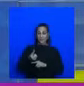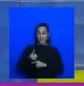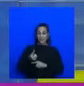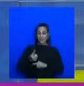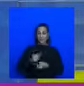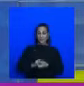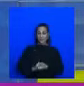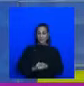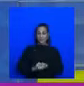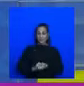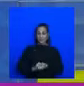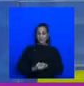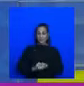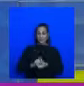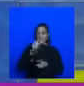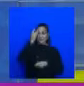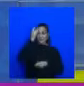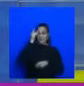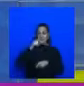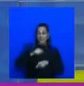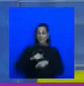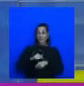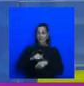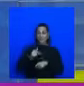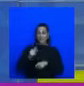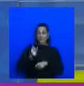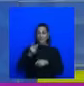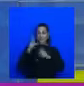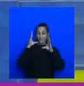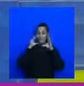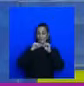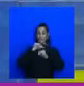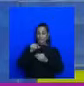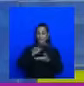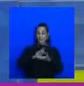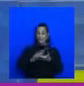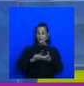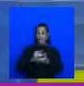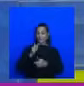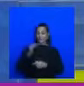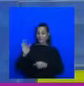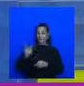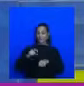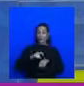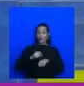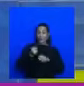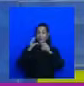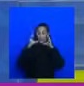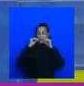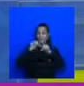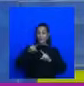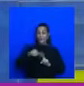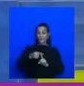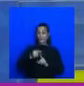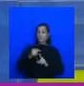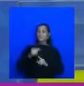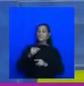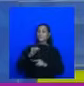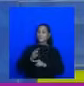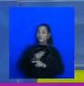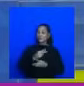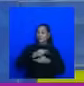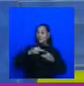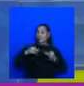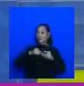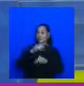Rosa 06. Amanhã às 19 horas tem sorteio da Loteria Federal e na faixa das 20 horas, mais milionário e os